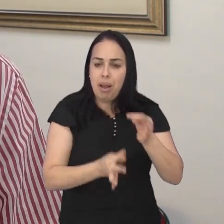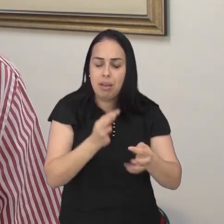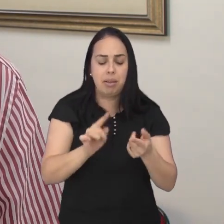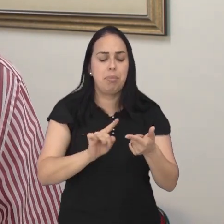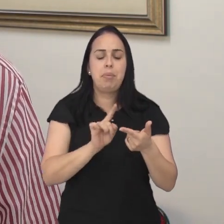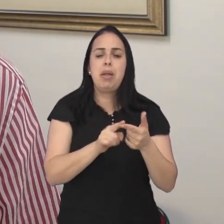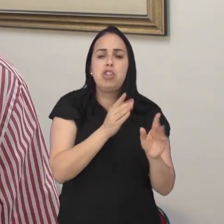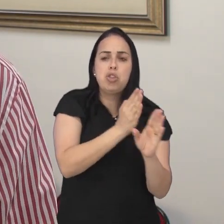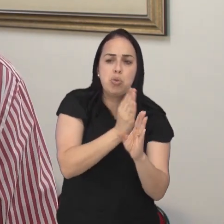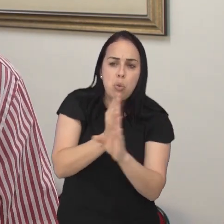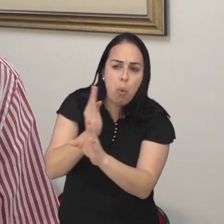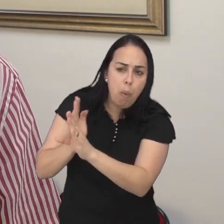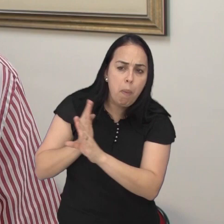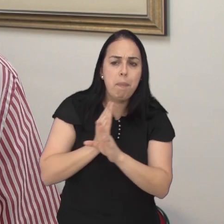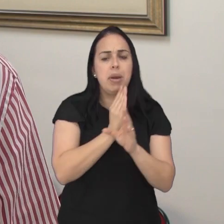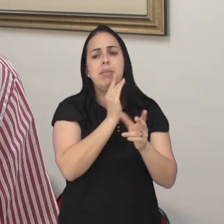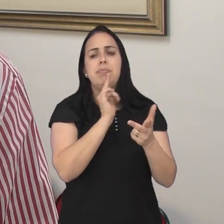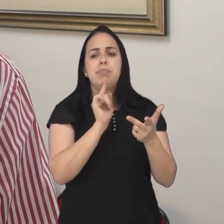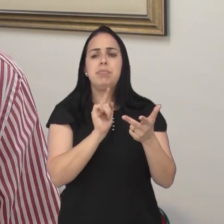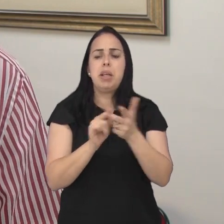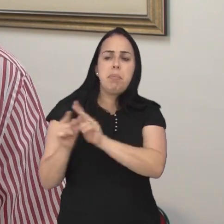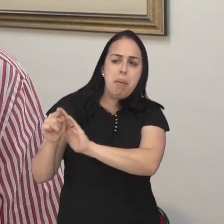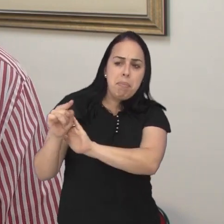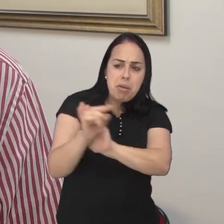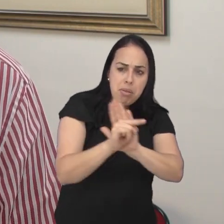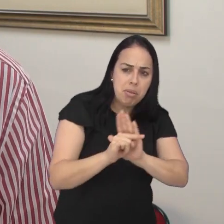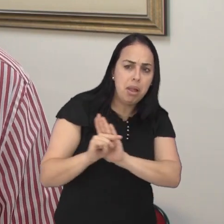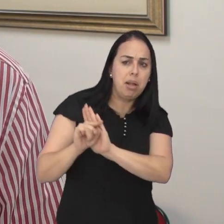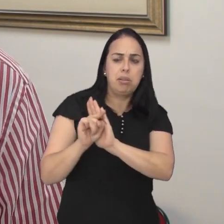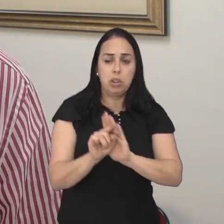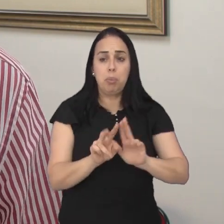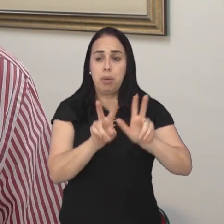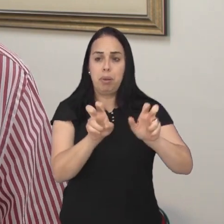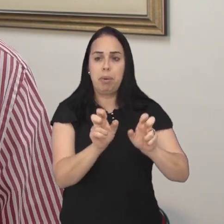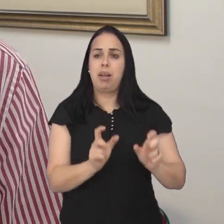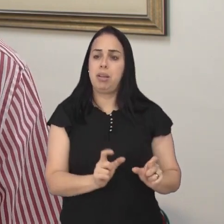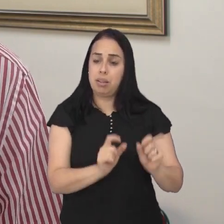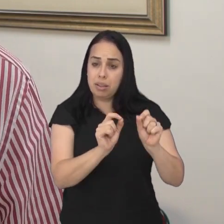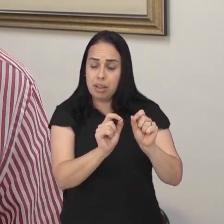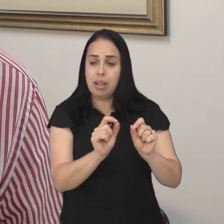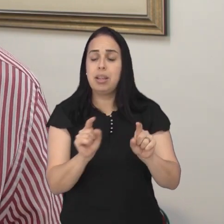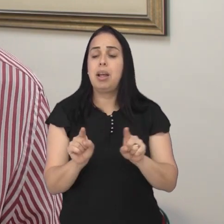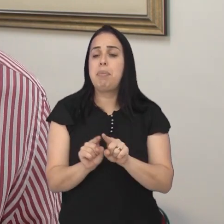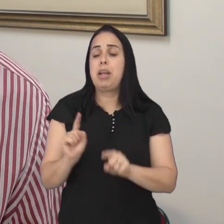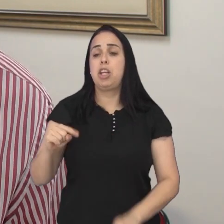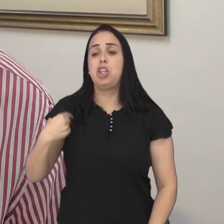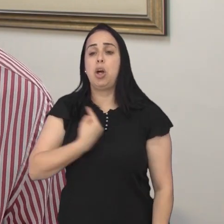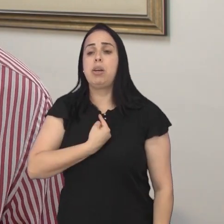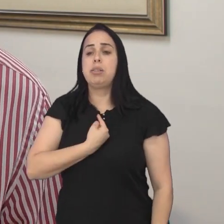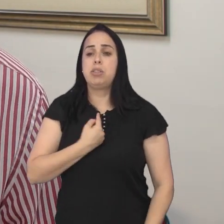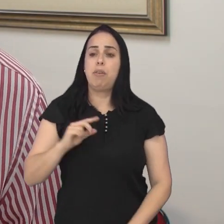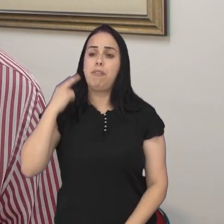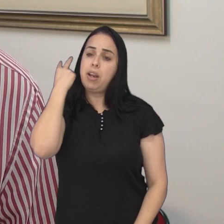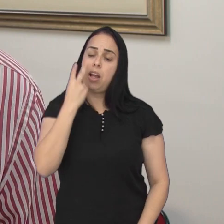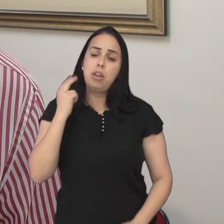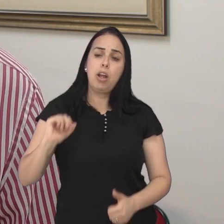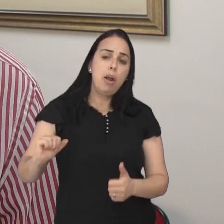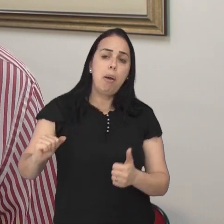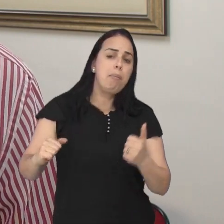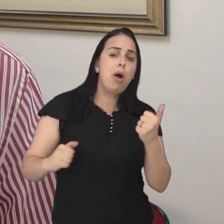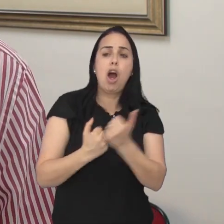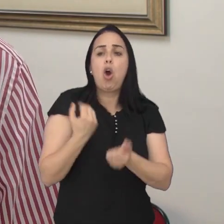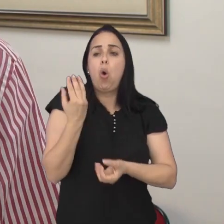no rastreamento, no diagnóstico da oncologia em São José dos Campos, e aonde que a Frente Parlamentar pode